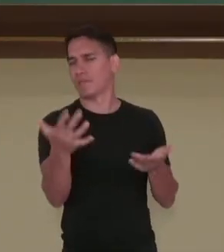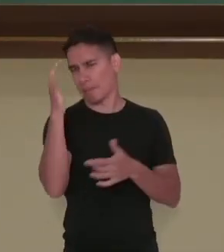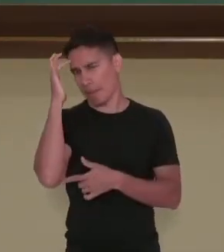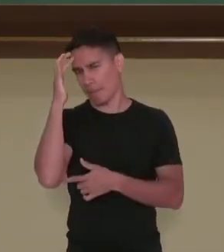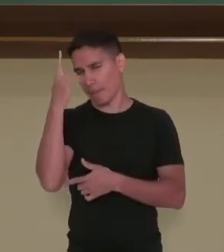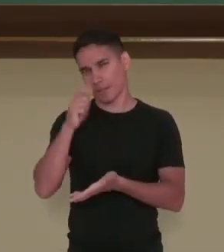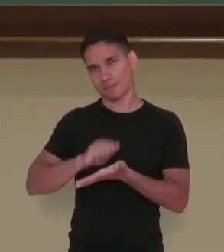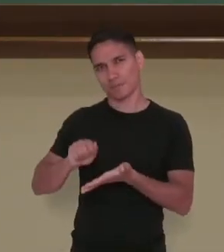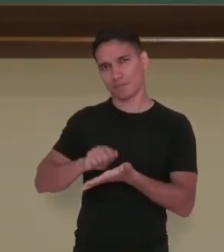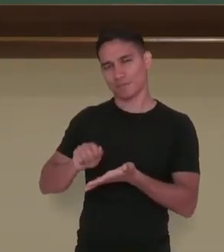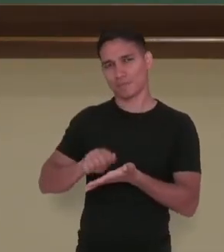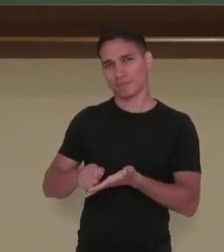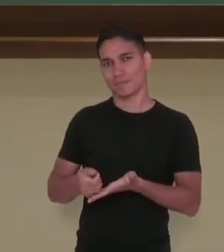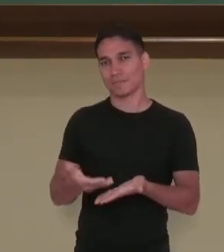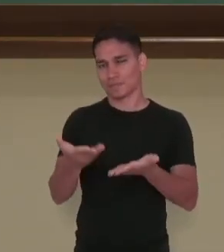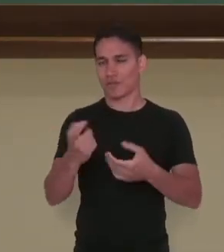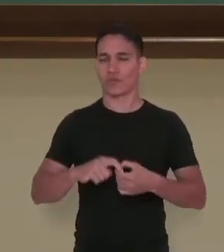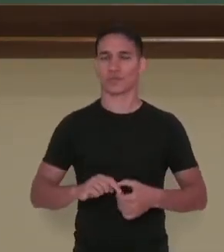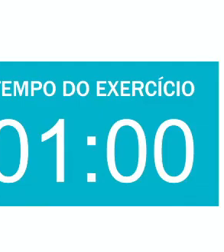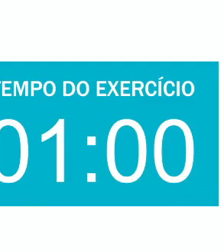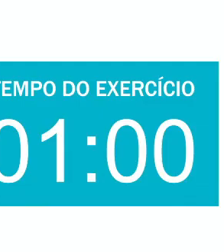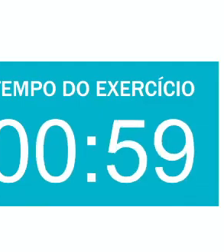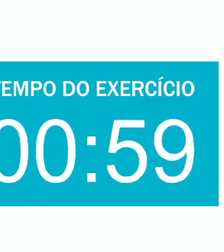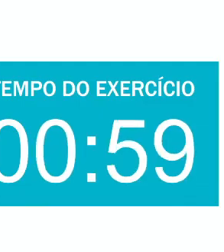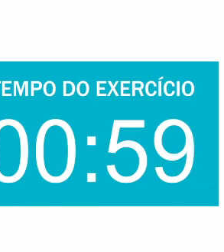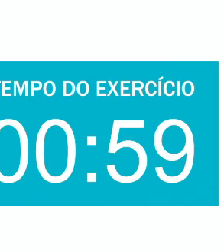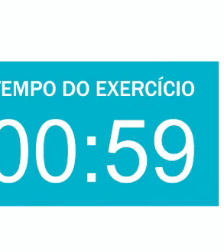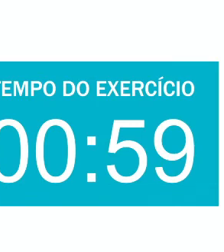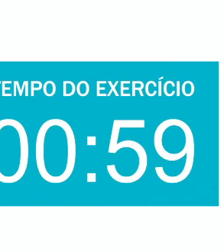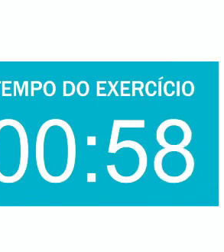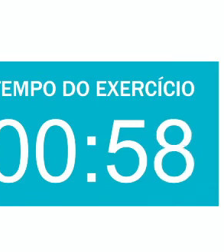um pouquinho, que eu já volto.